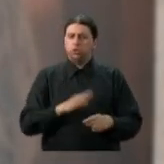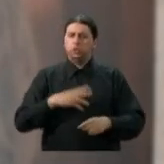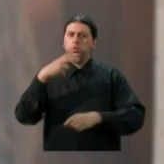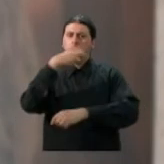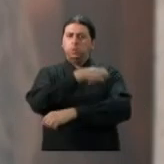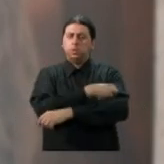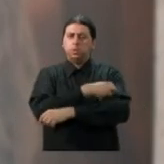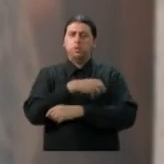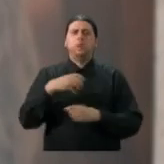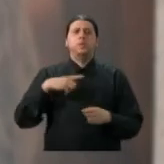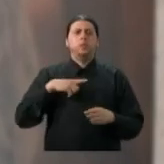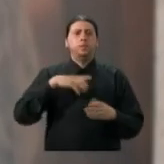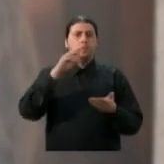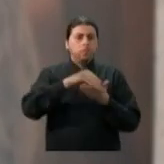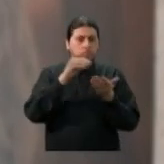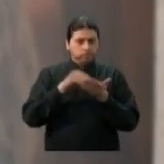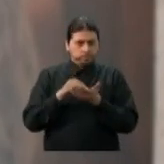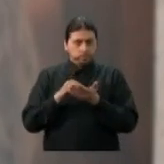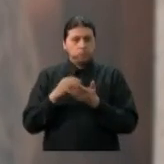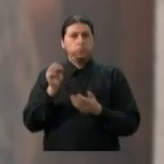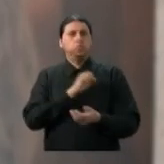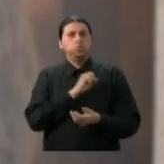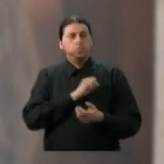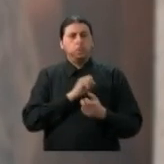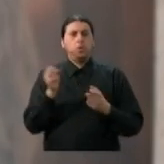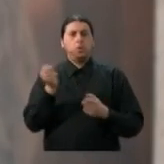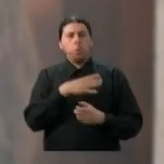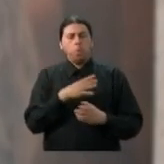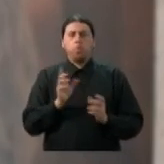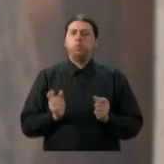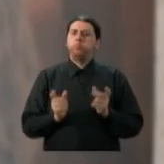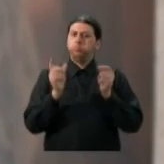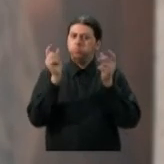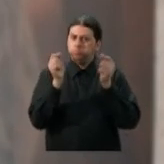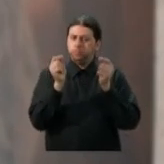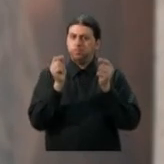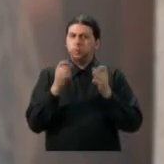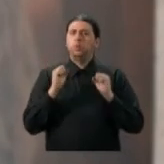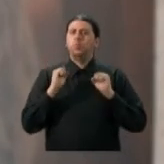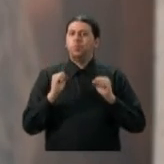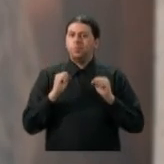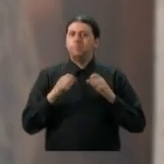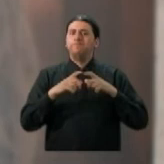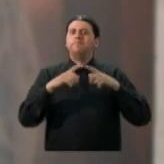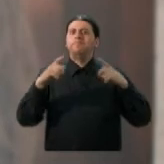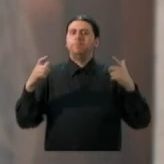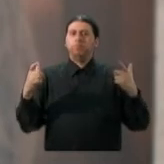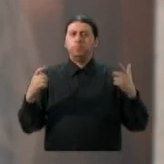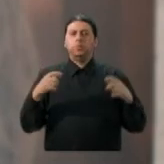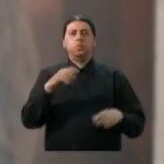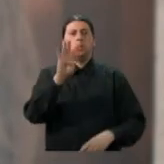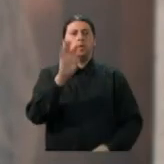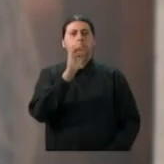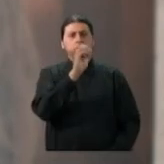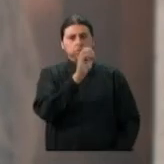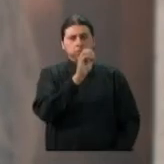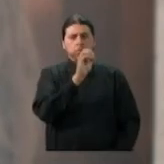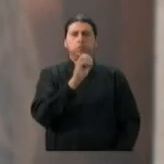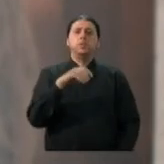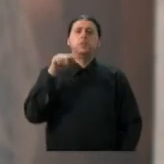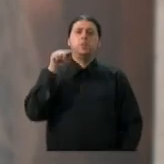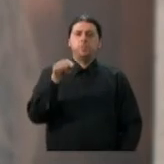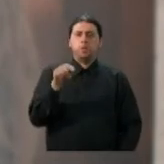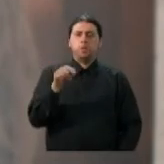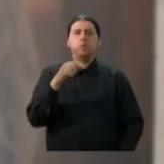da população-alvo, o número de novos casos de câncer de colo do útero pode ultrapassar os 440